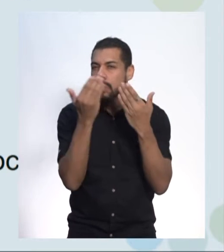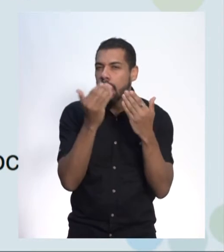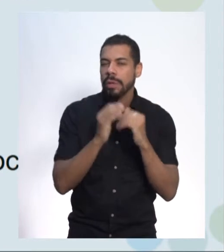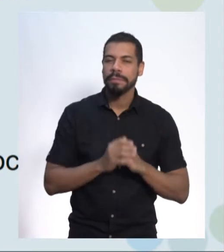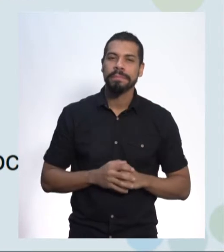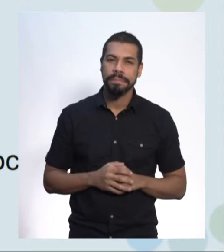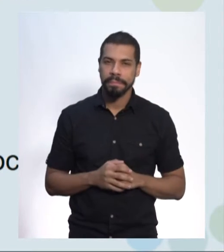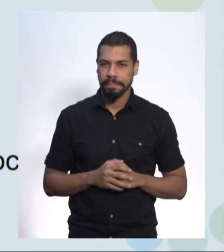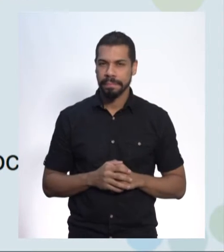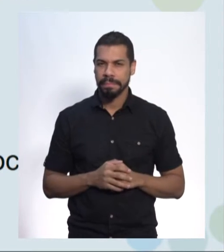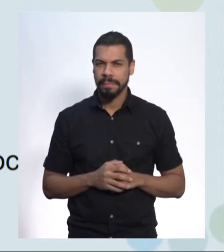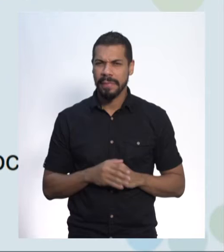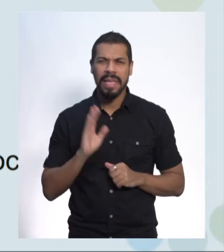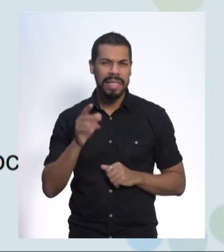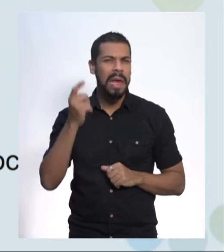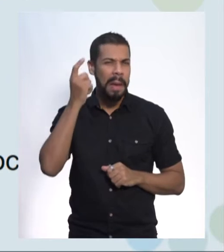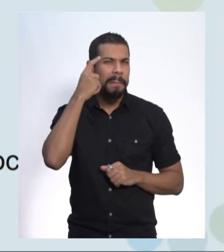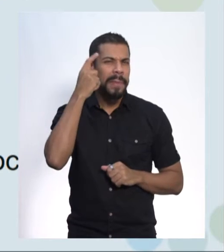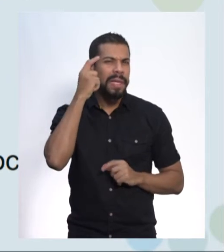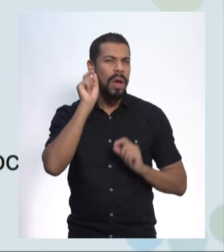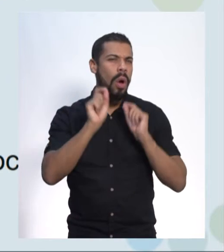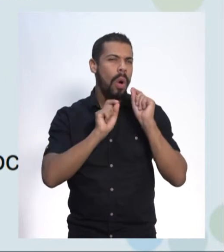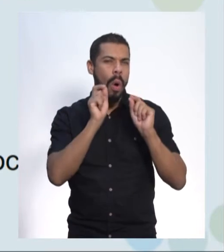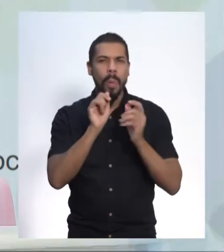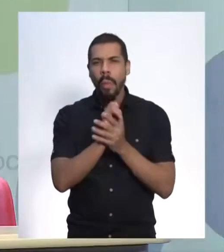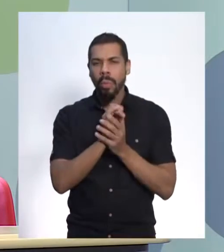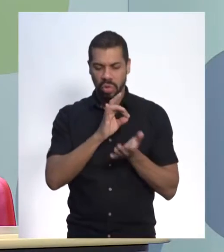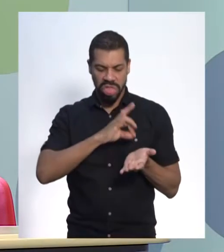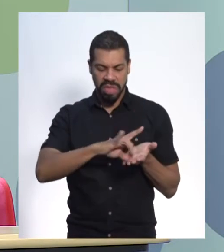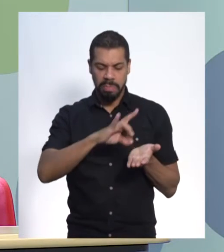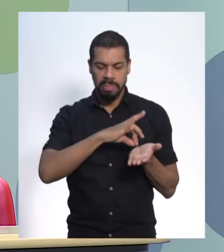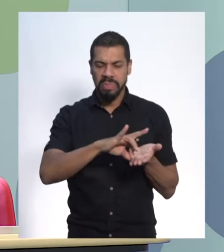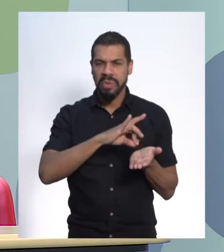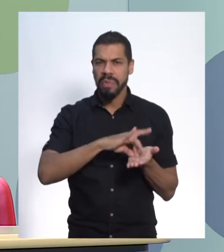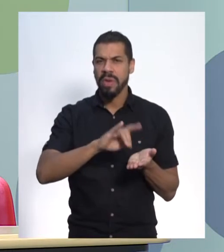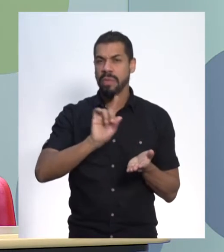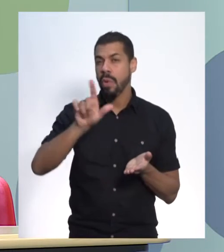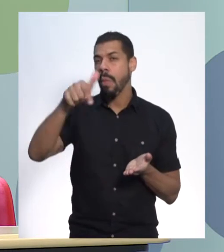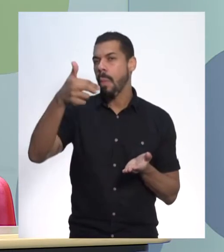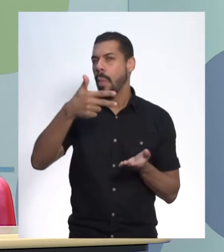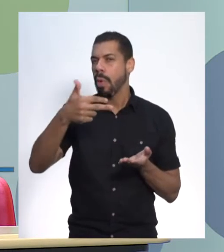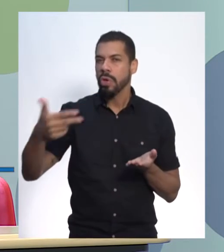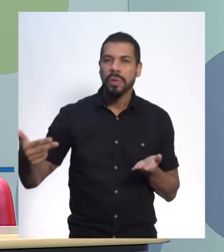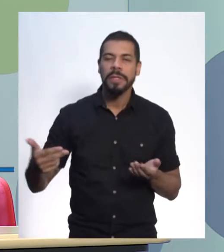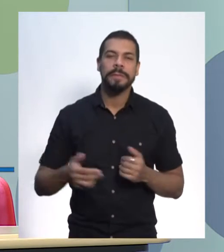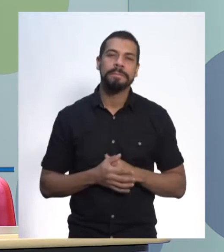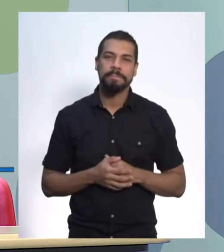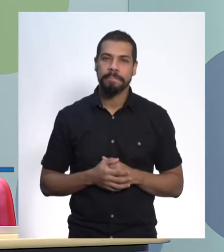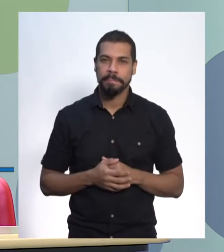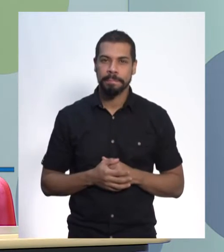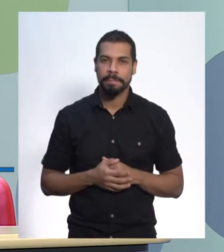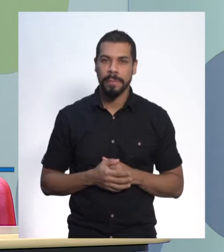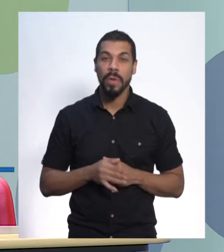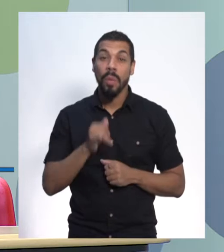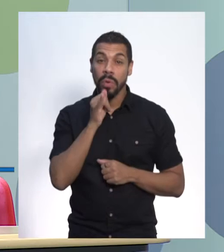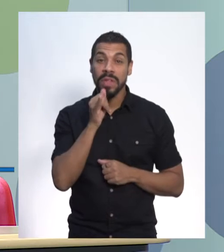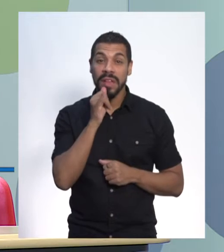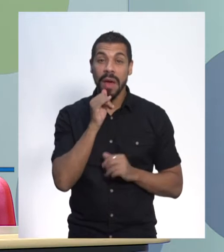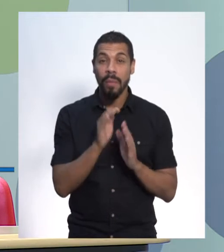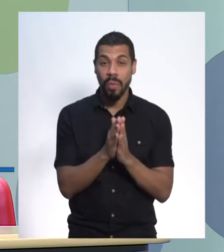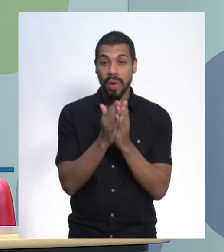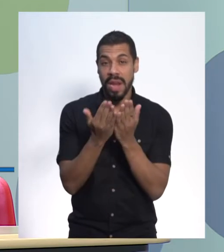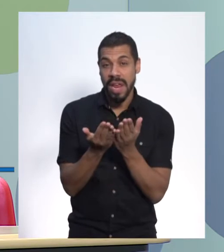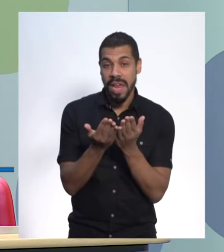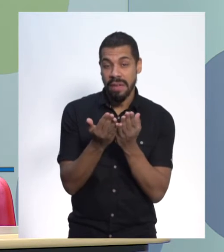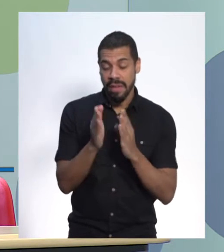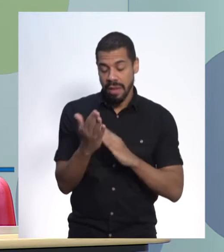forma. Se a gente for pensar, essa história do inimigo público, ela também se encaixa em outro tipo de história, que não é bem uma história. Os livros de autoajuda. A